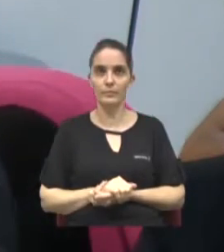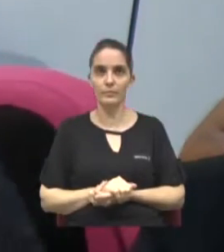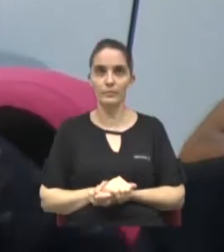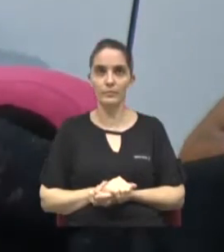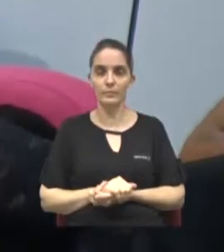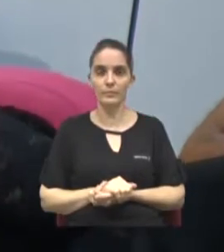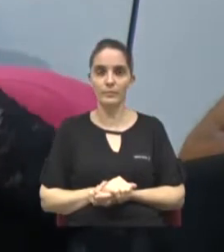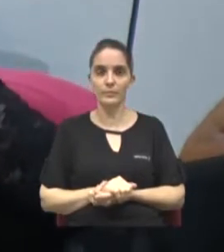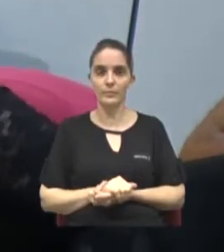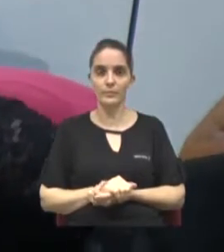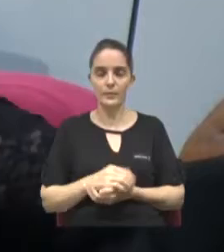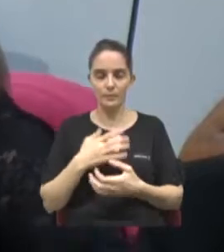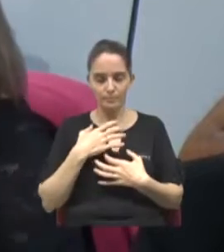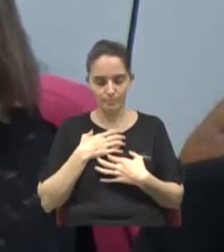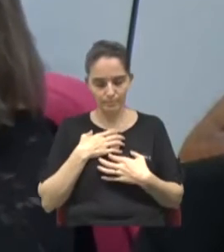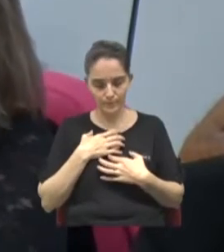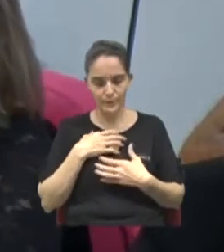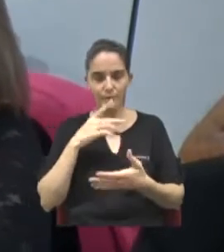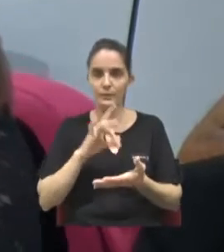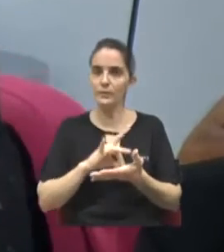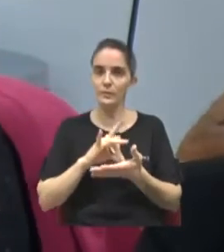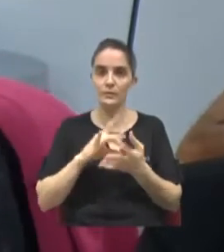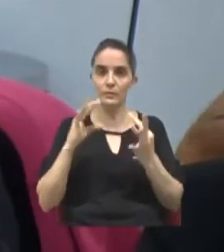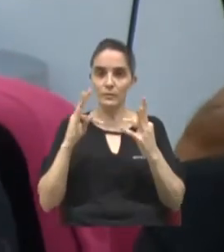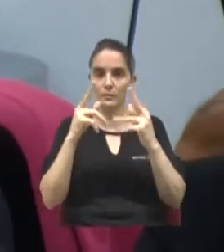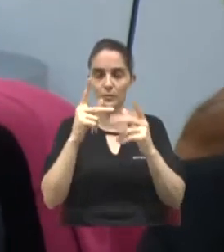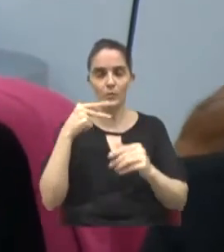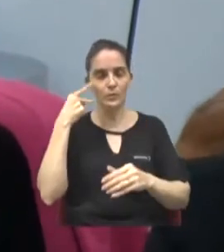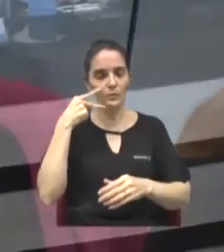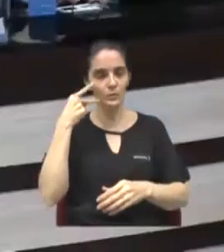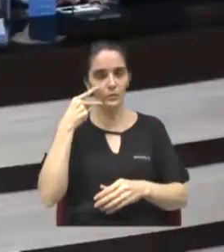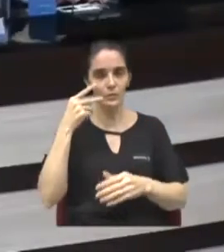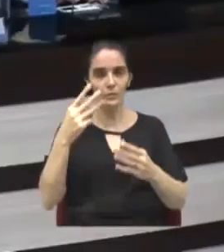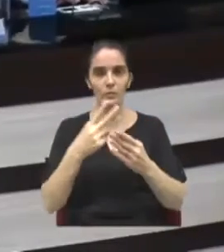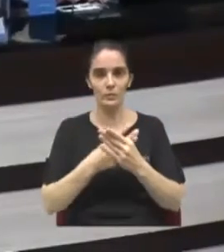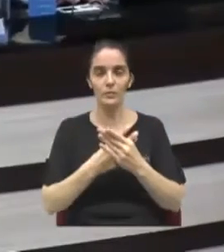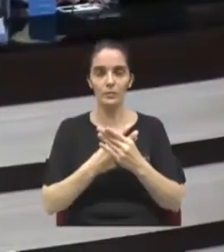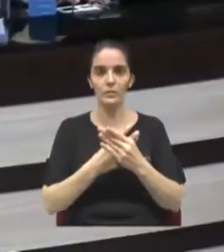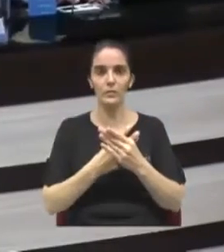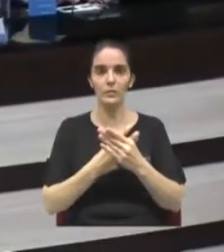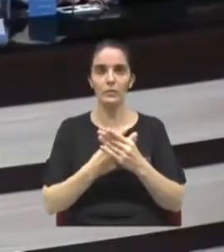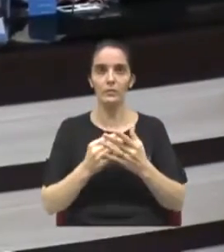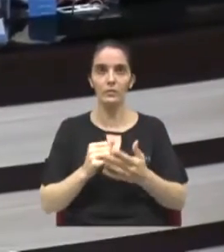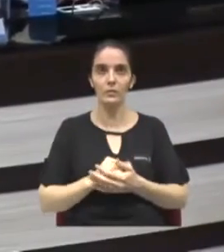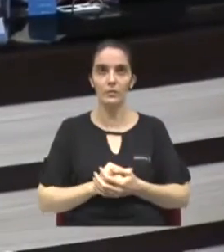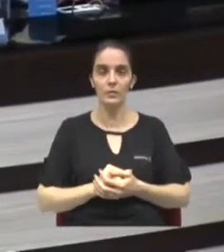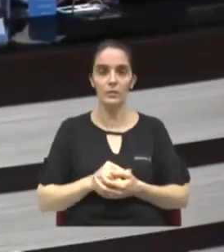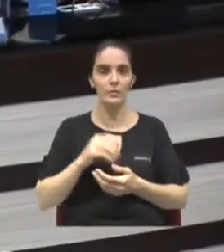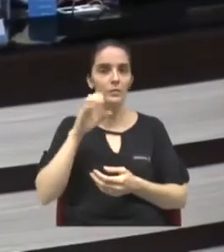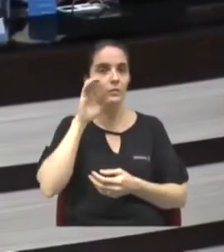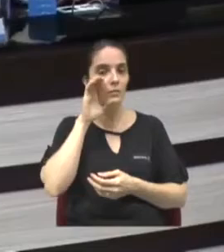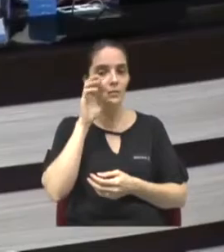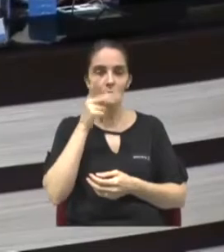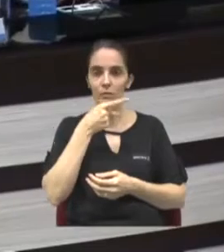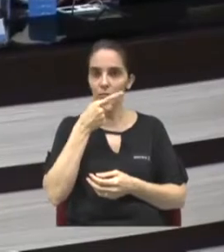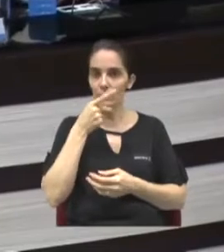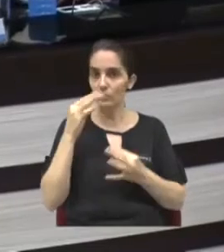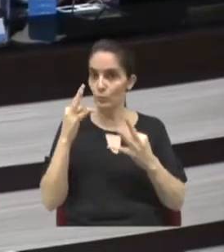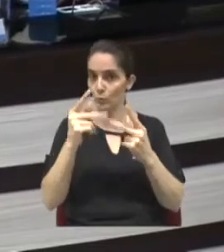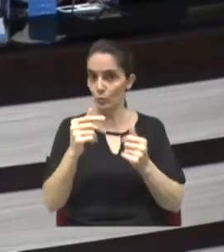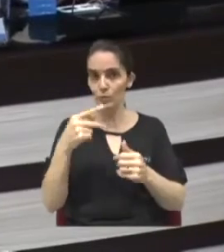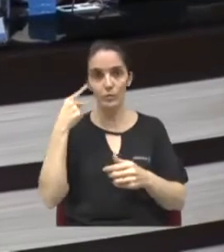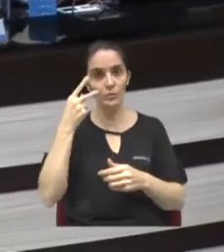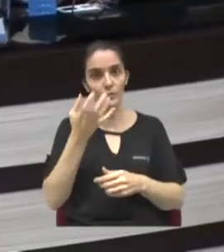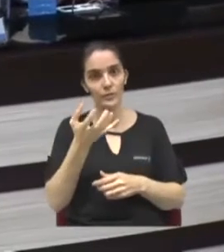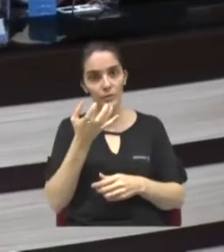Os nossos sentimentos, com certeza, de todos os vereadores dessa Casa de Lei. Eu sei, vereadora Constância, que todo mundo queria falar e a